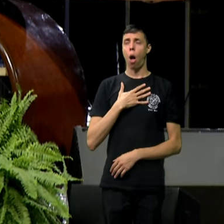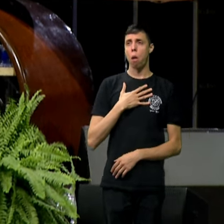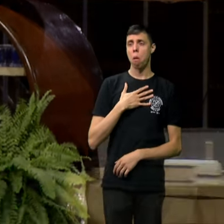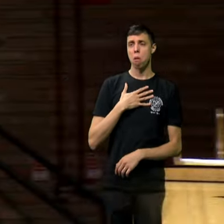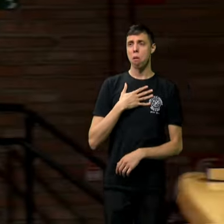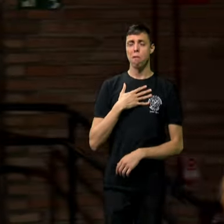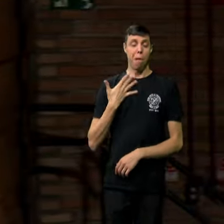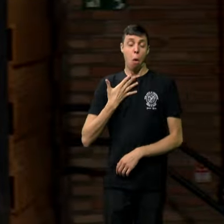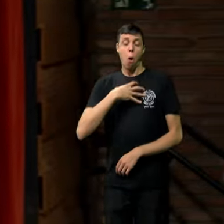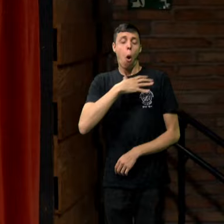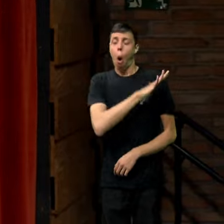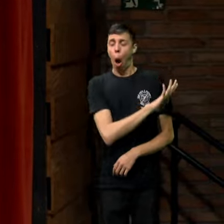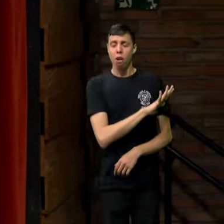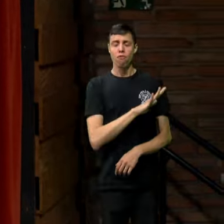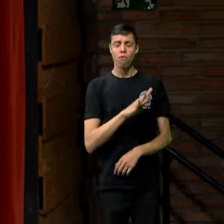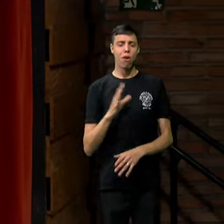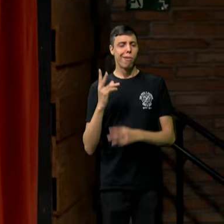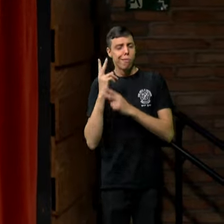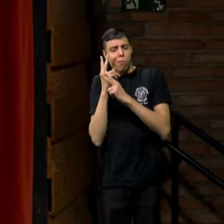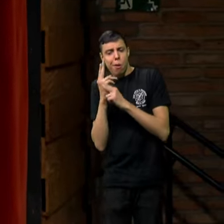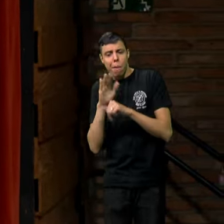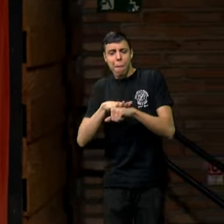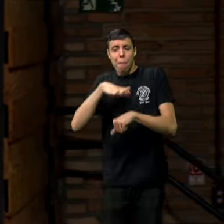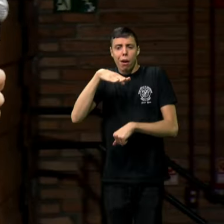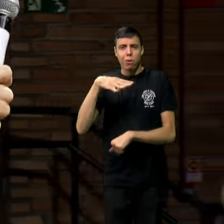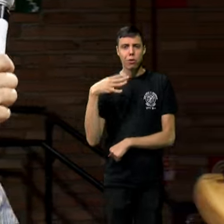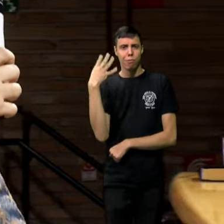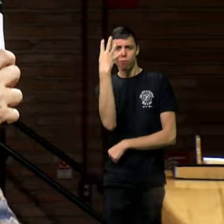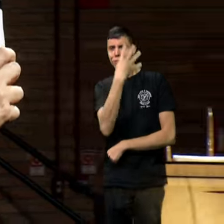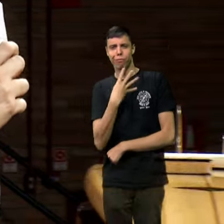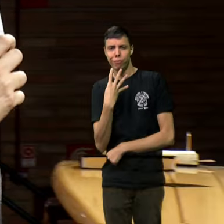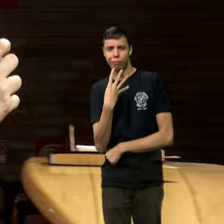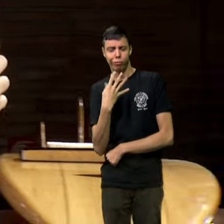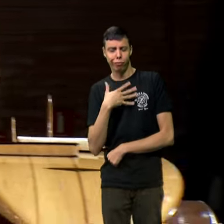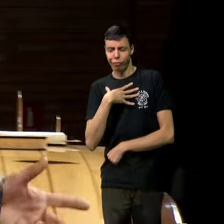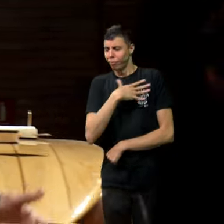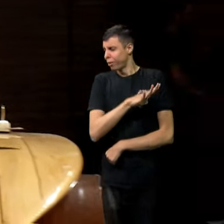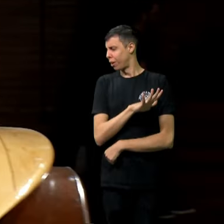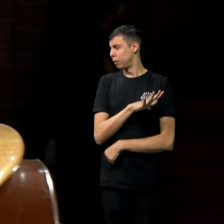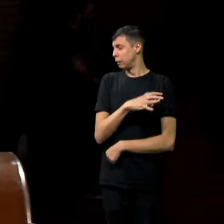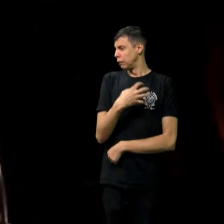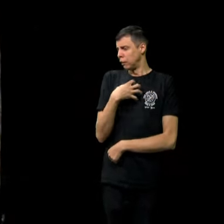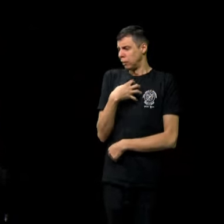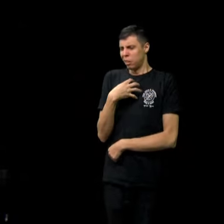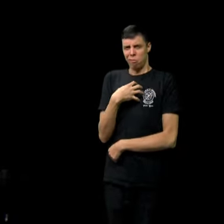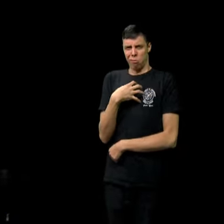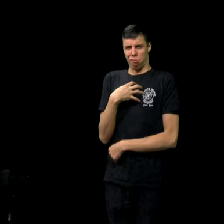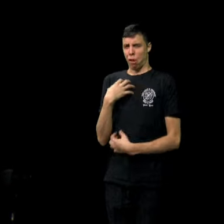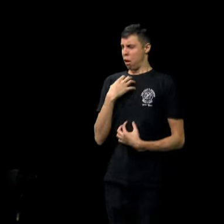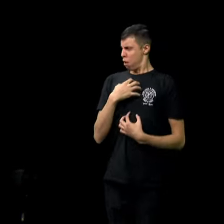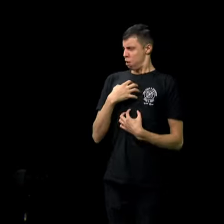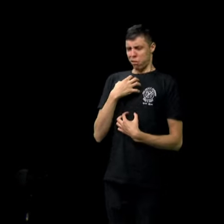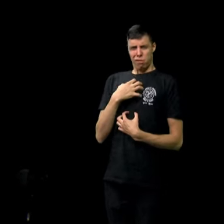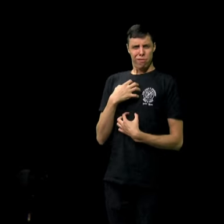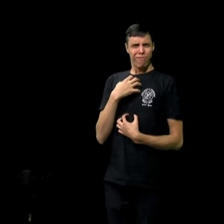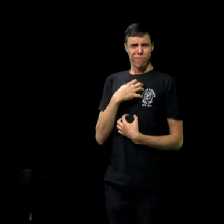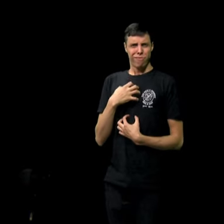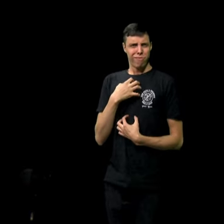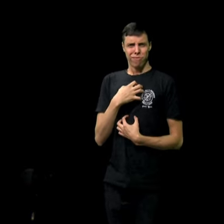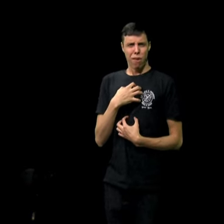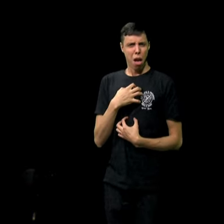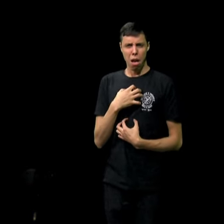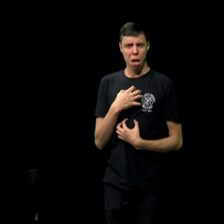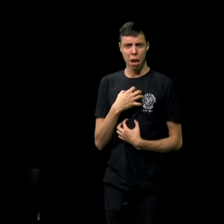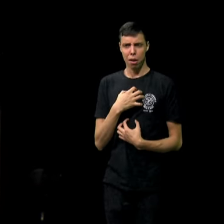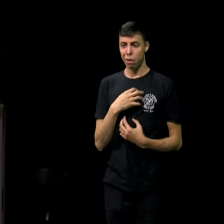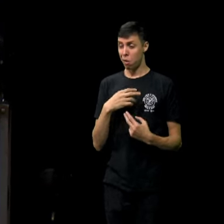sinto incômodo se durmo mais tempo que isso. Me sinto incomodado com tanta coisa